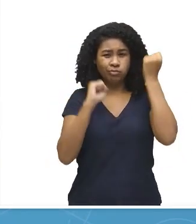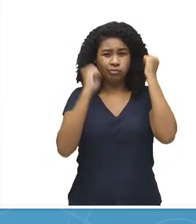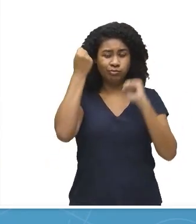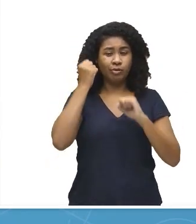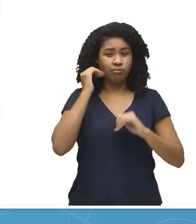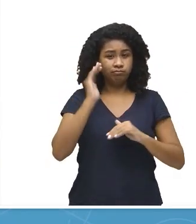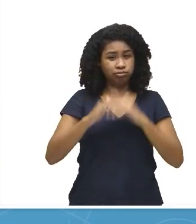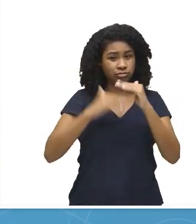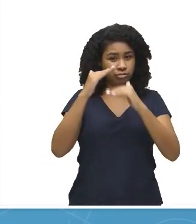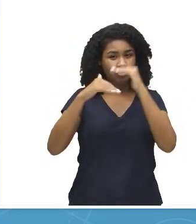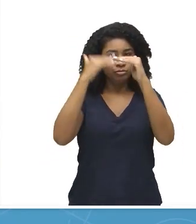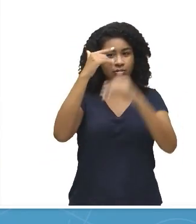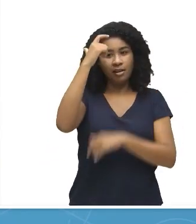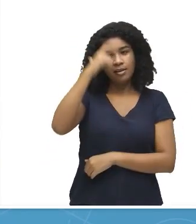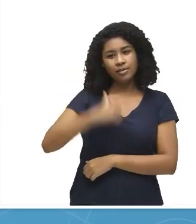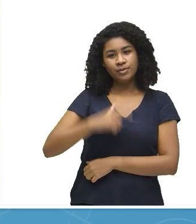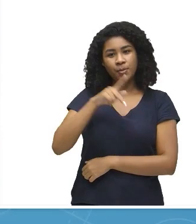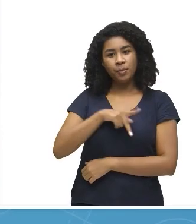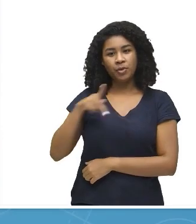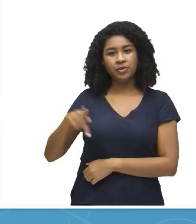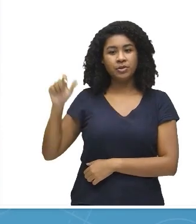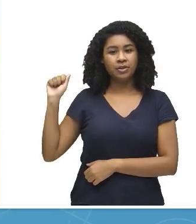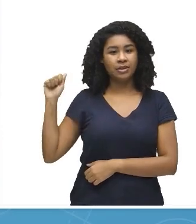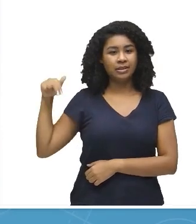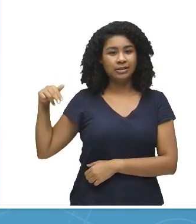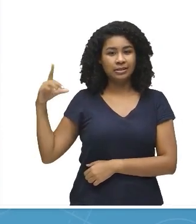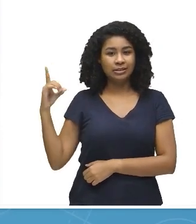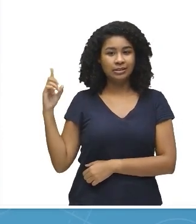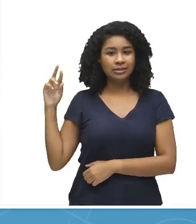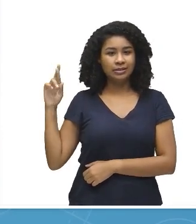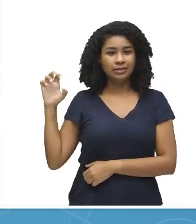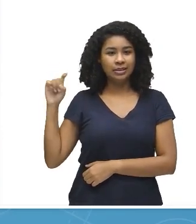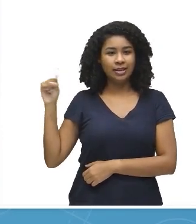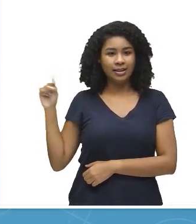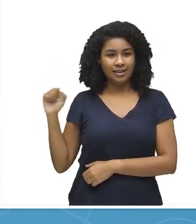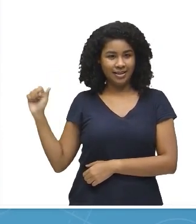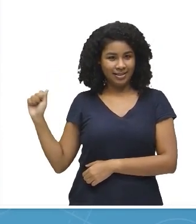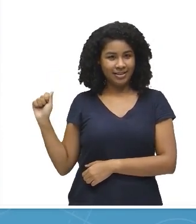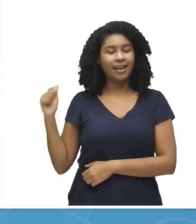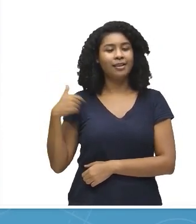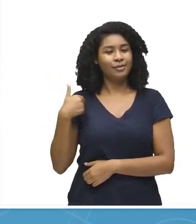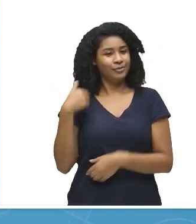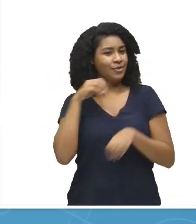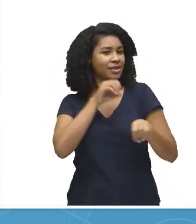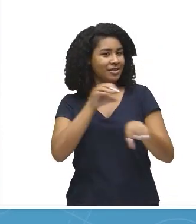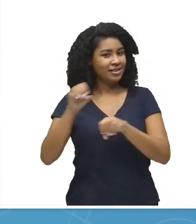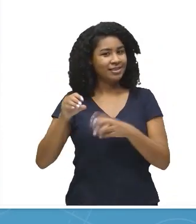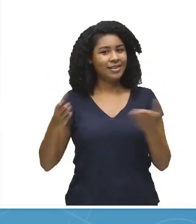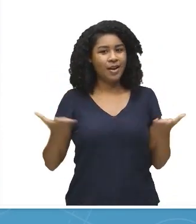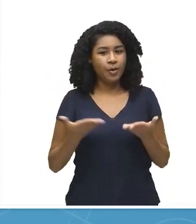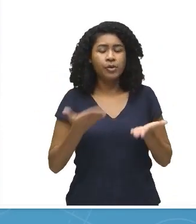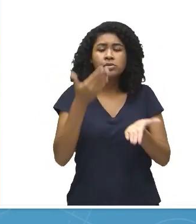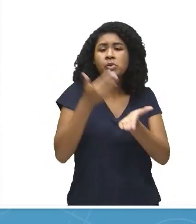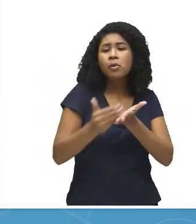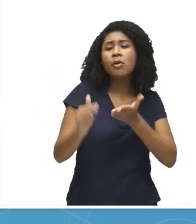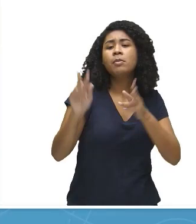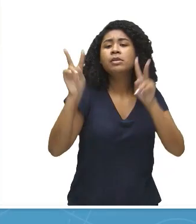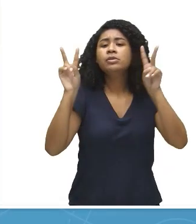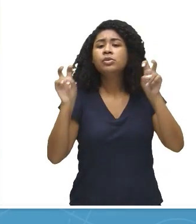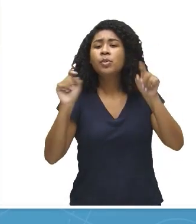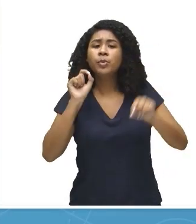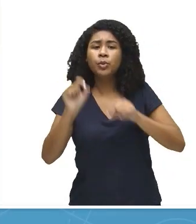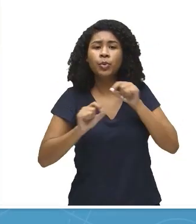professora Andresa Xavier e vou estar aí na aula com vocês. Então, vamos iniciar falando um pouco sobre